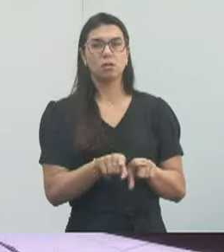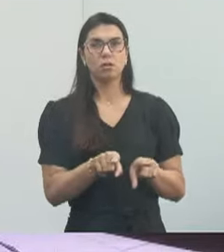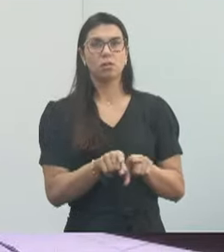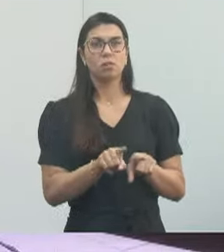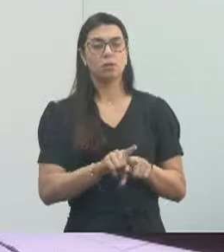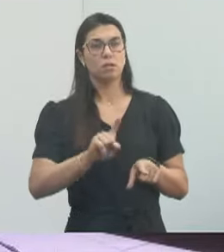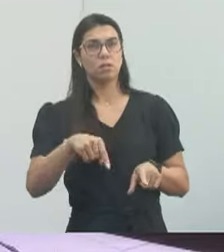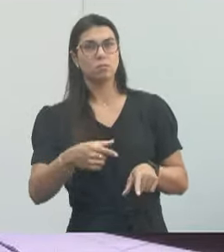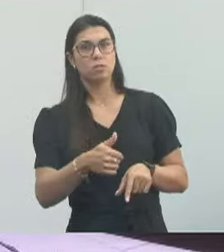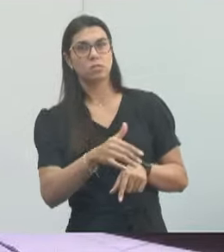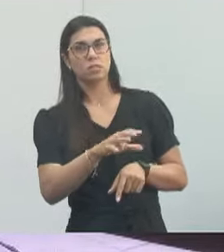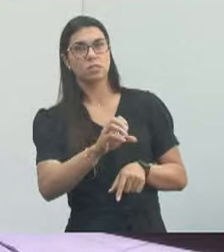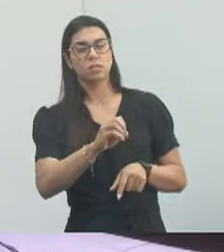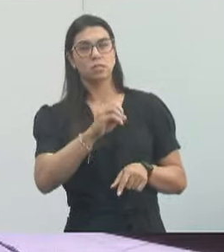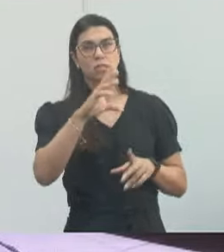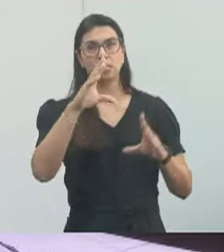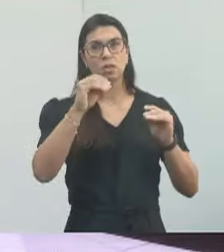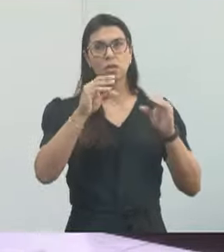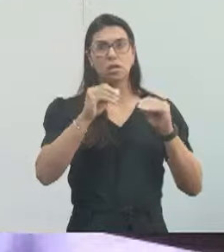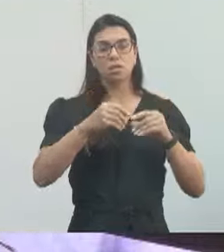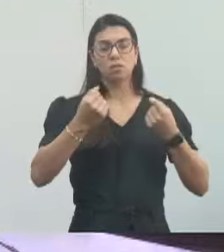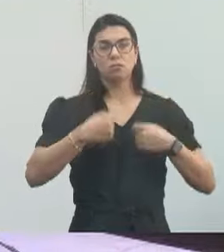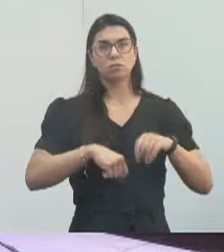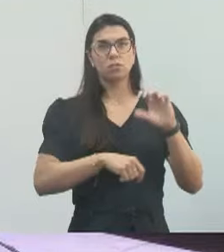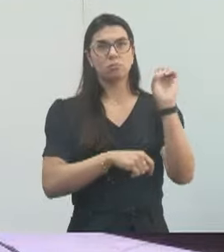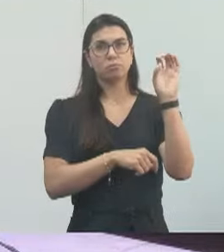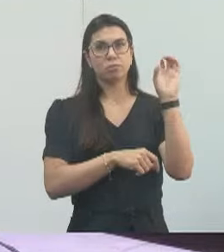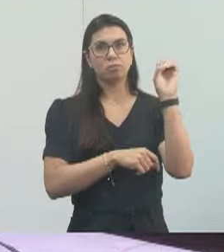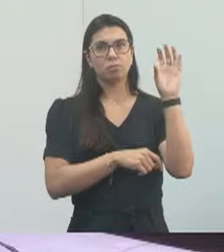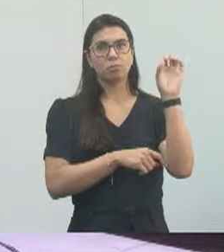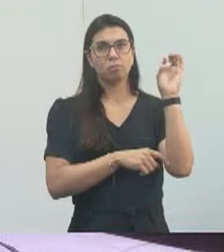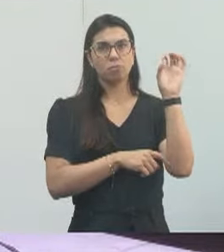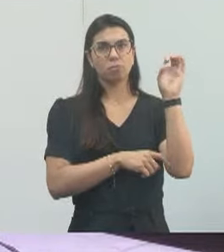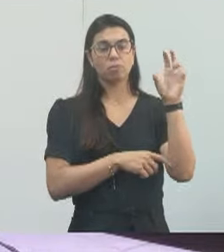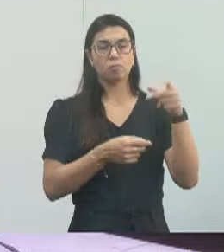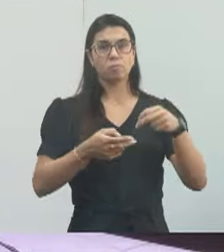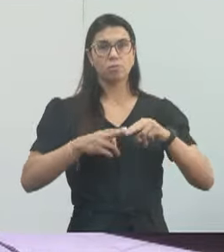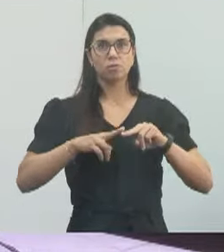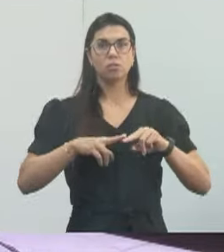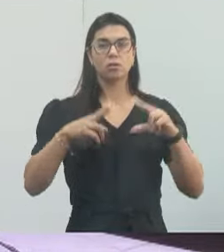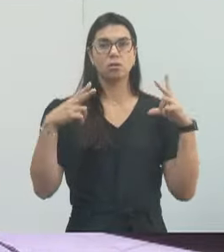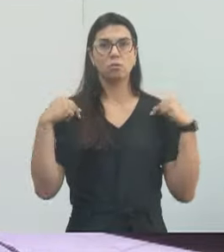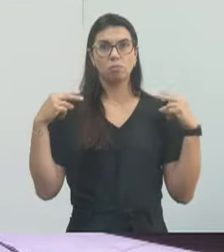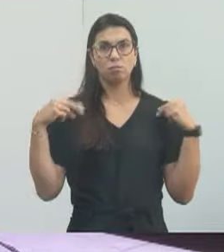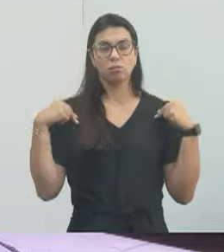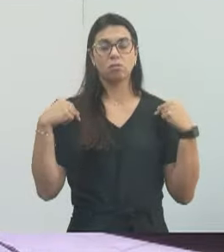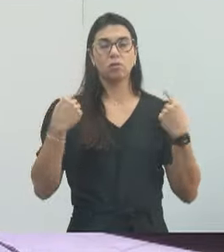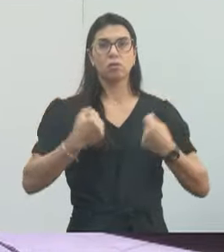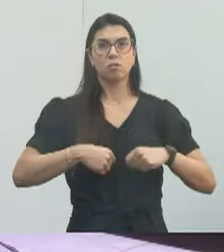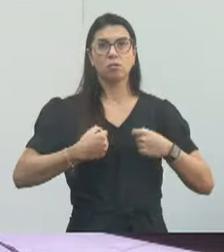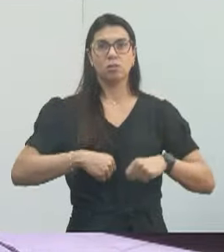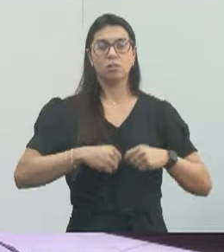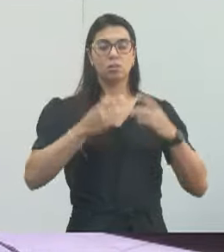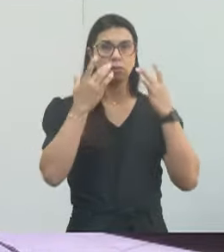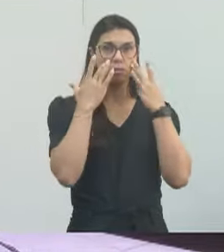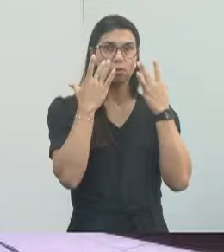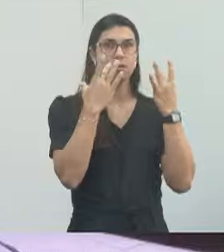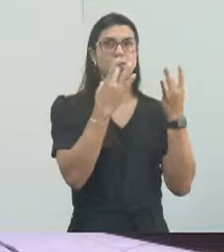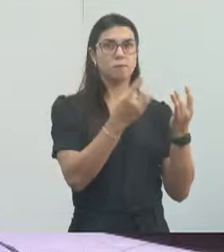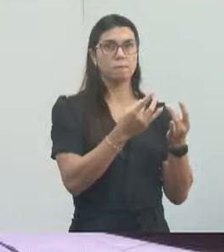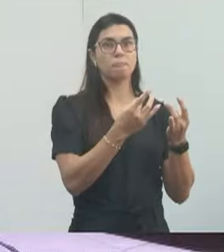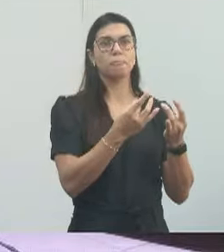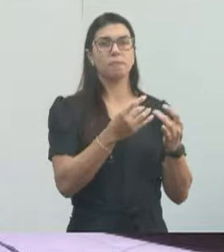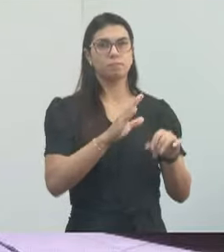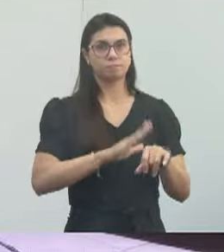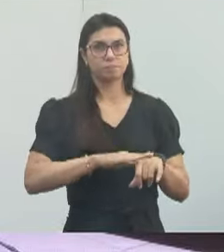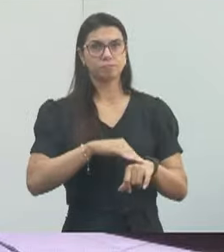horas da noite ficar o semáforo ali piscante com isso os motoristas tem que prestar um pouco de de atenção a mais porque vai ficar piscante o farol né mas a